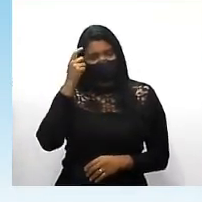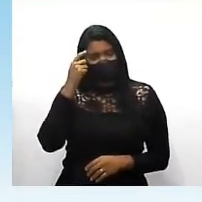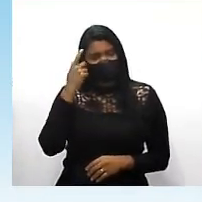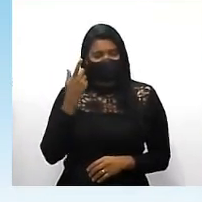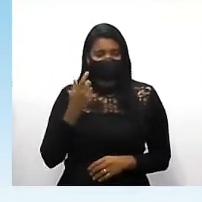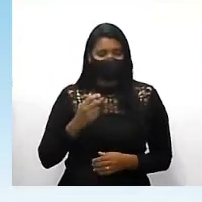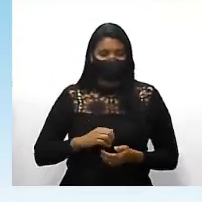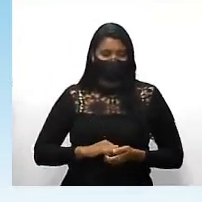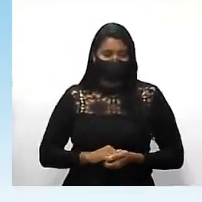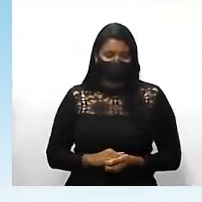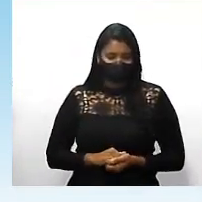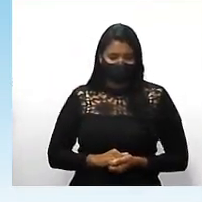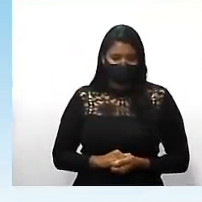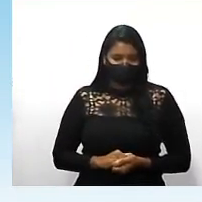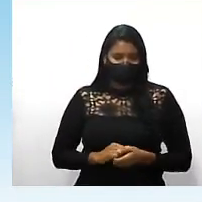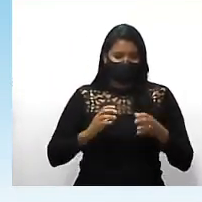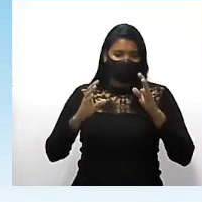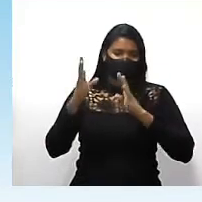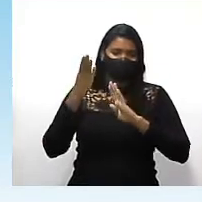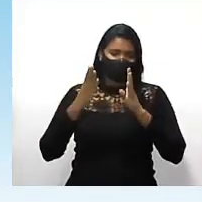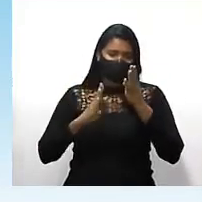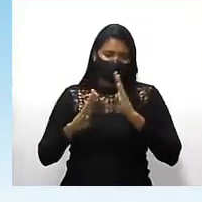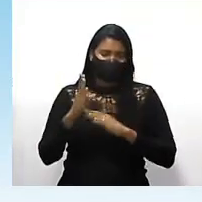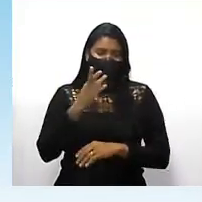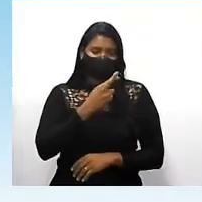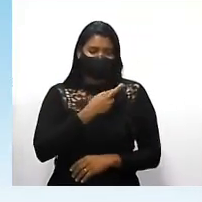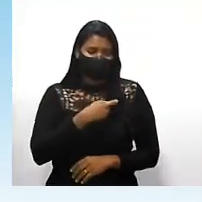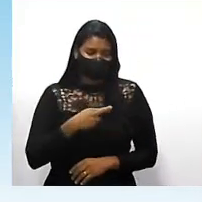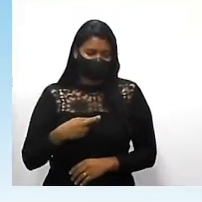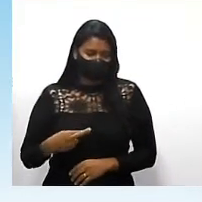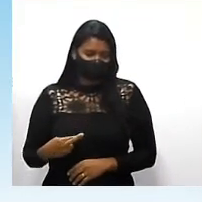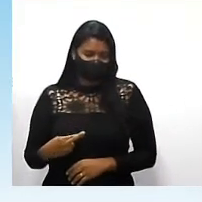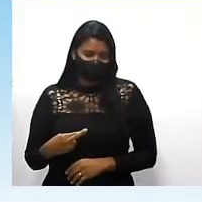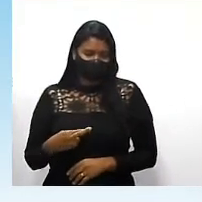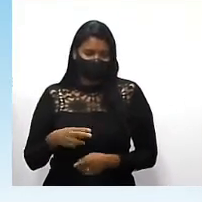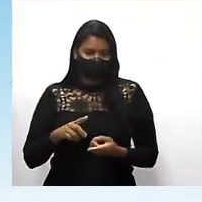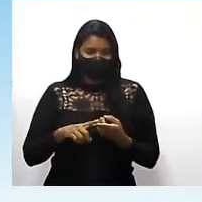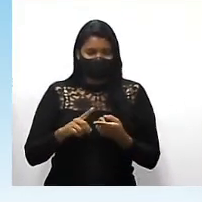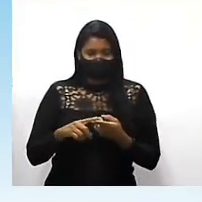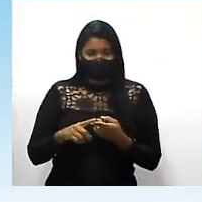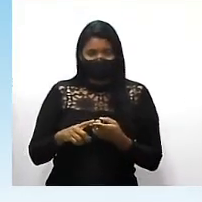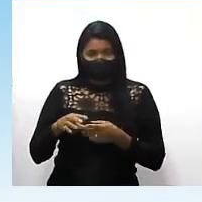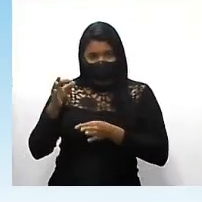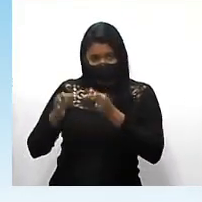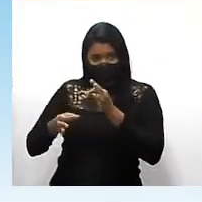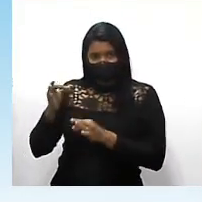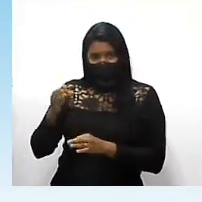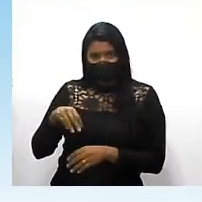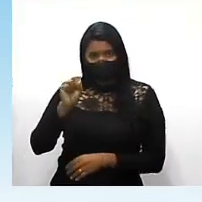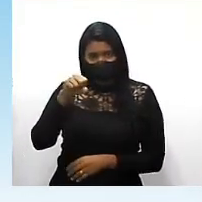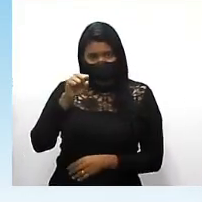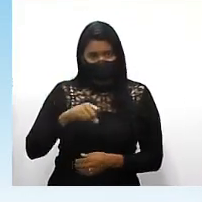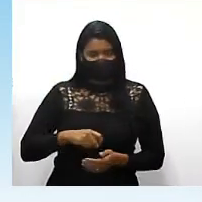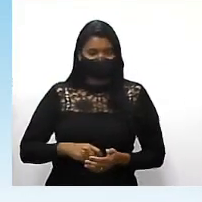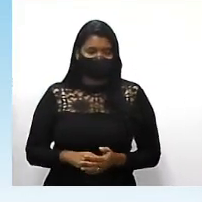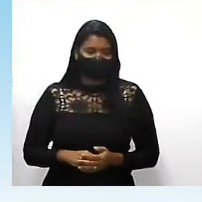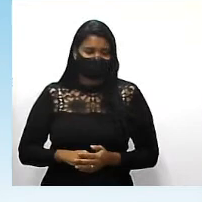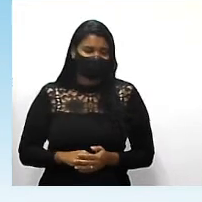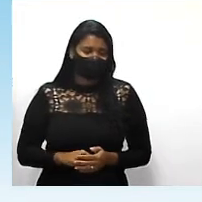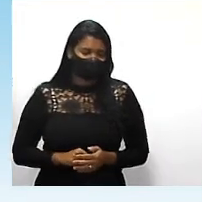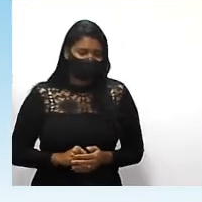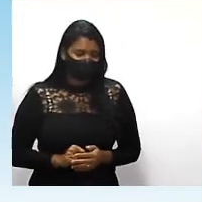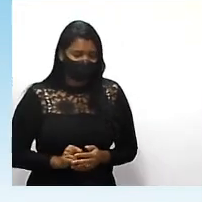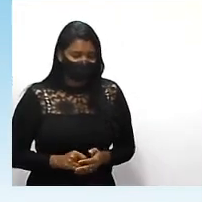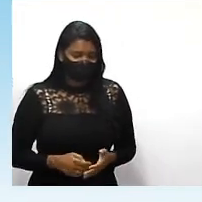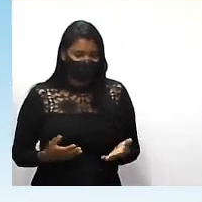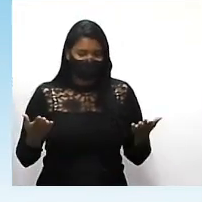eles o pensamento biológico, religioso e também jurídico, sim, é inevitável, são inevitáveis.